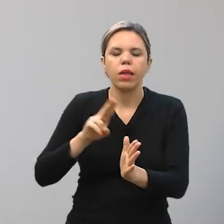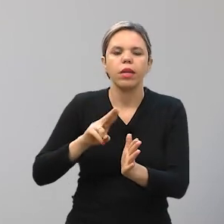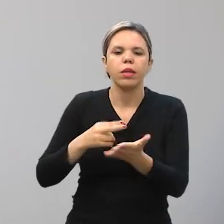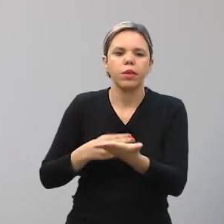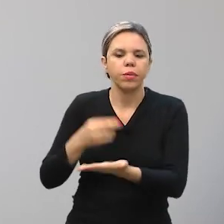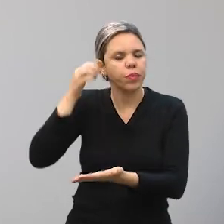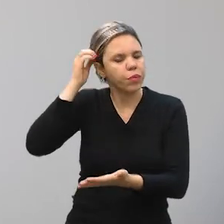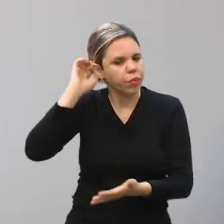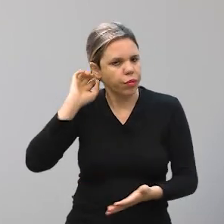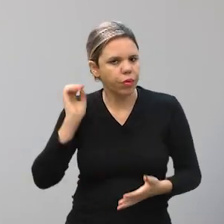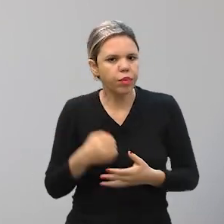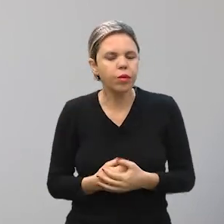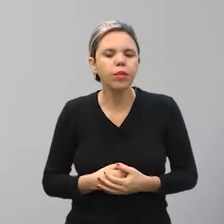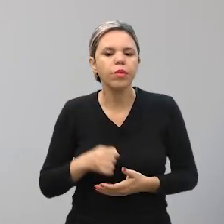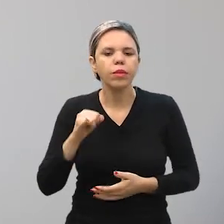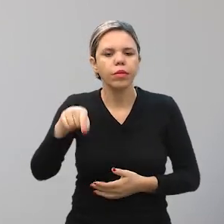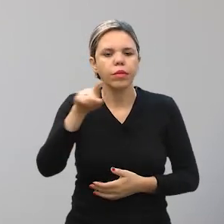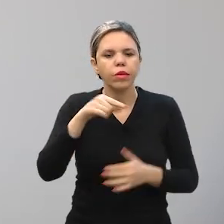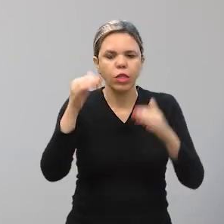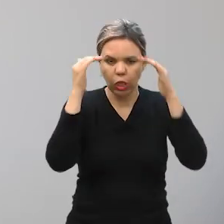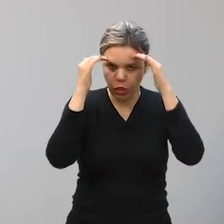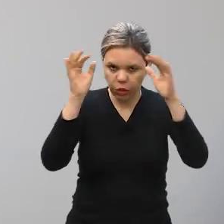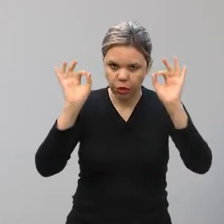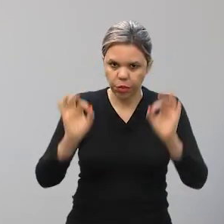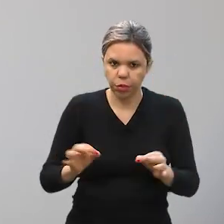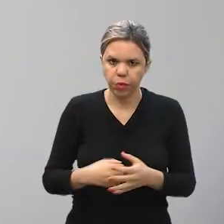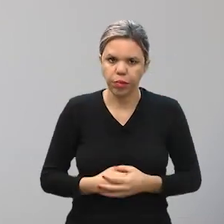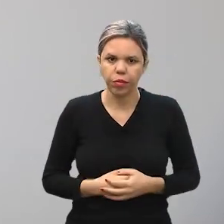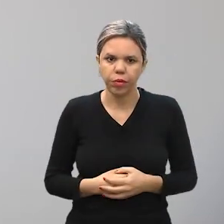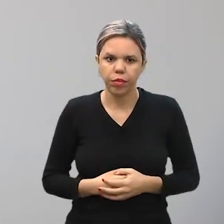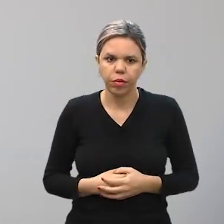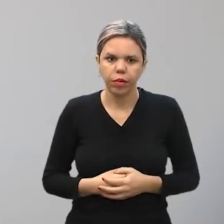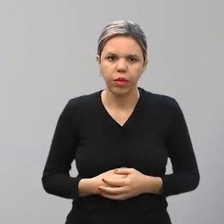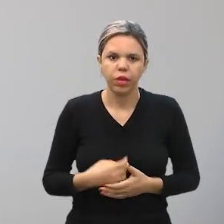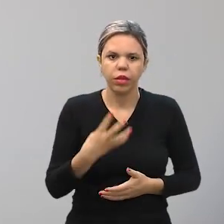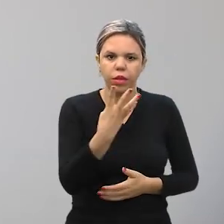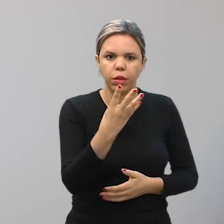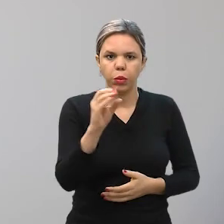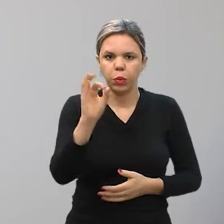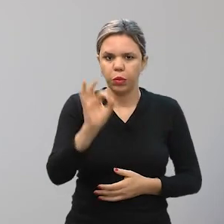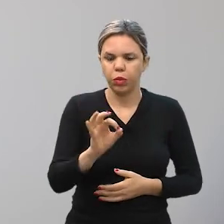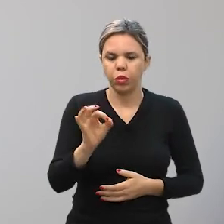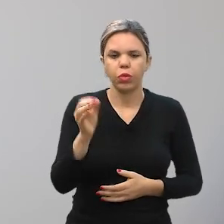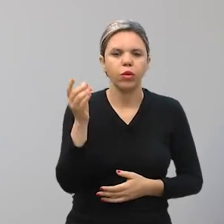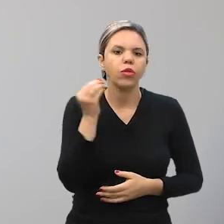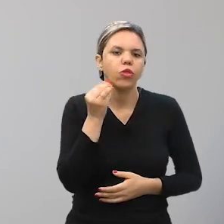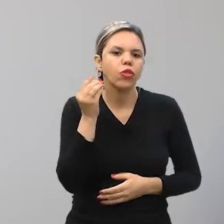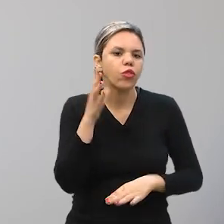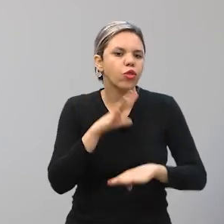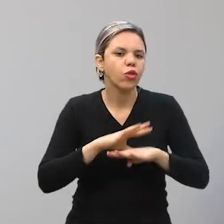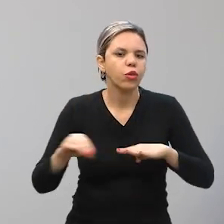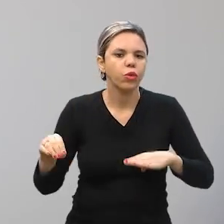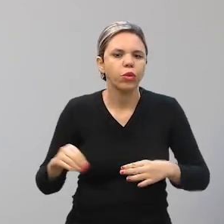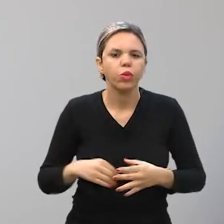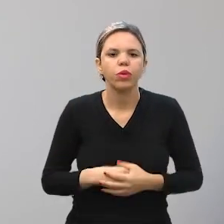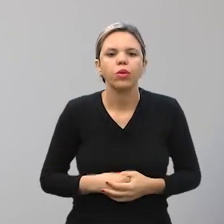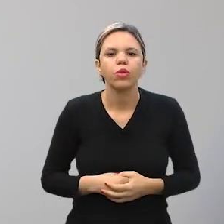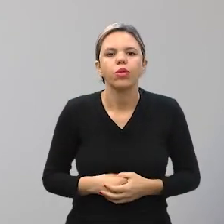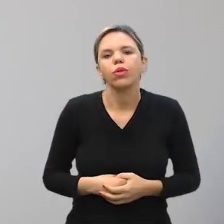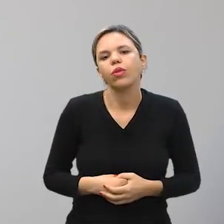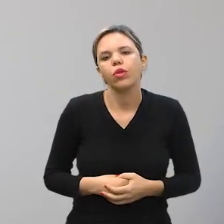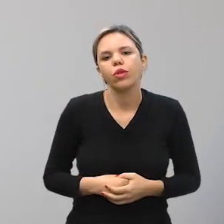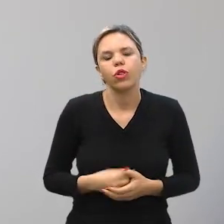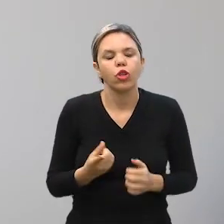usando, e que se você seguir direitinho, eles têm 40% de chances de cura. Falei,